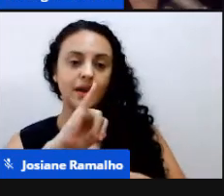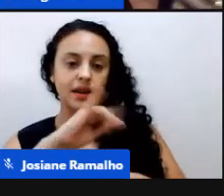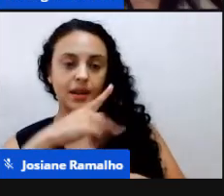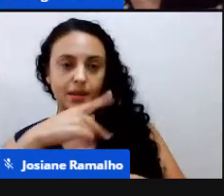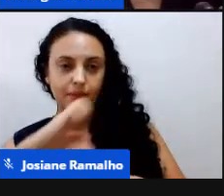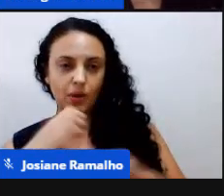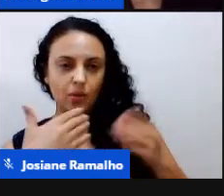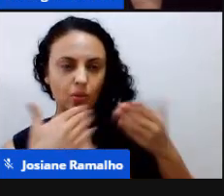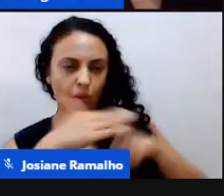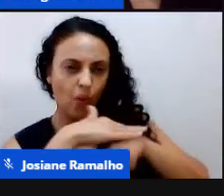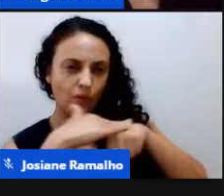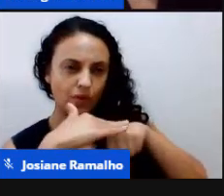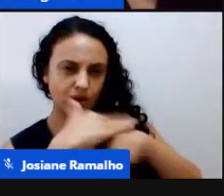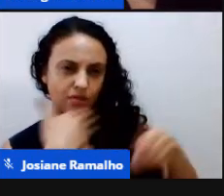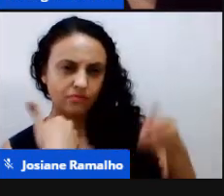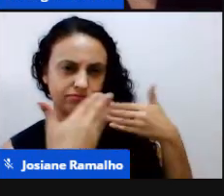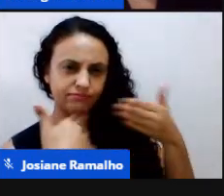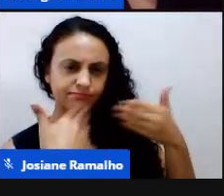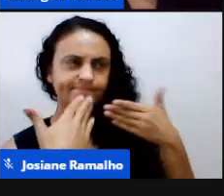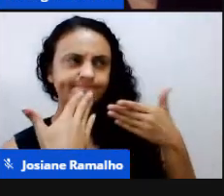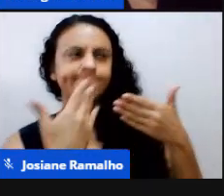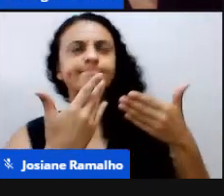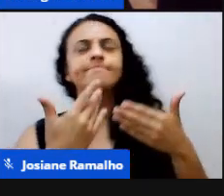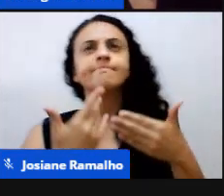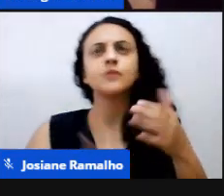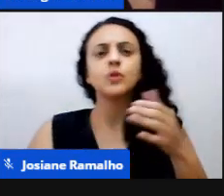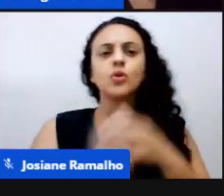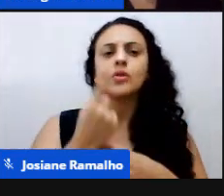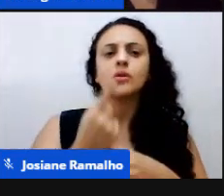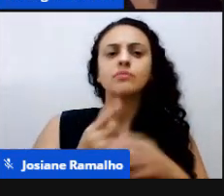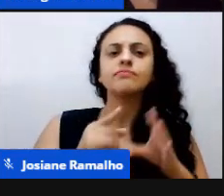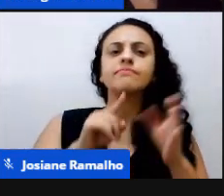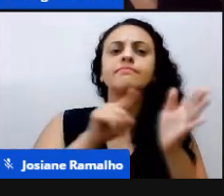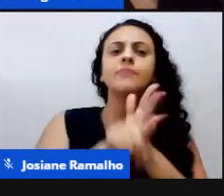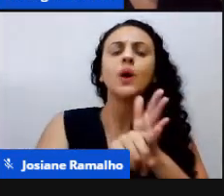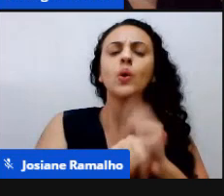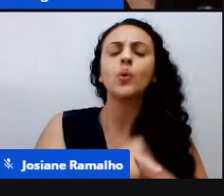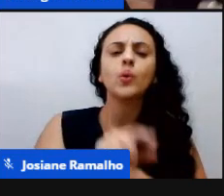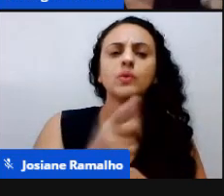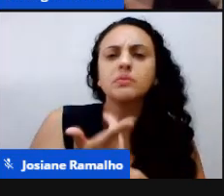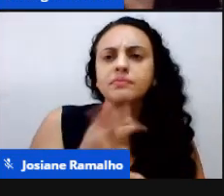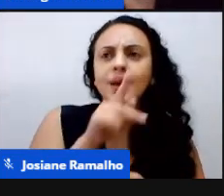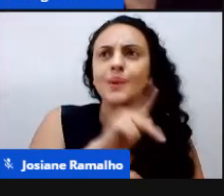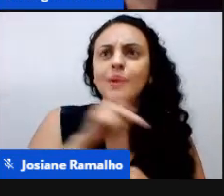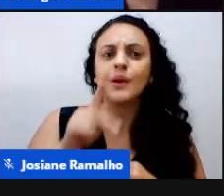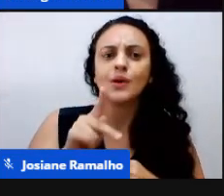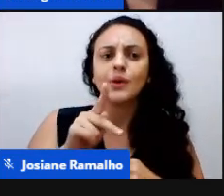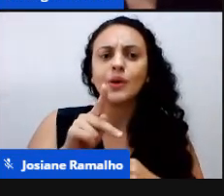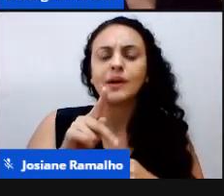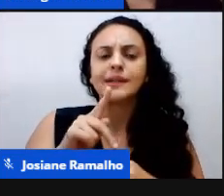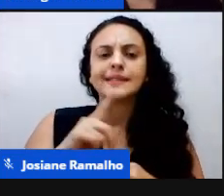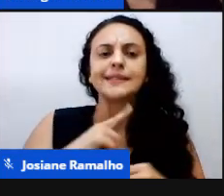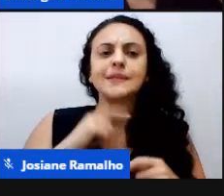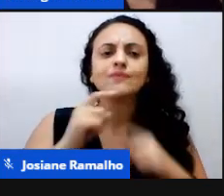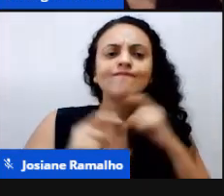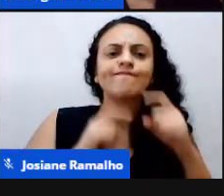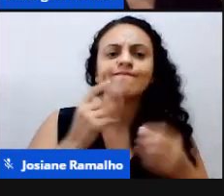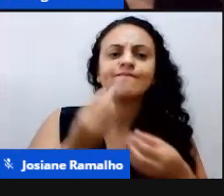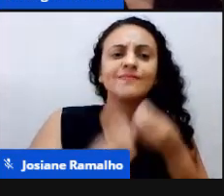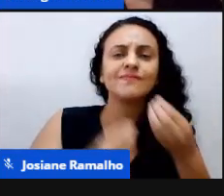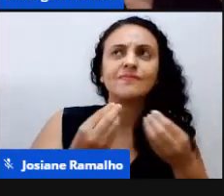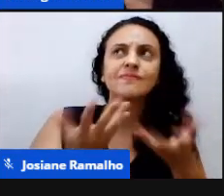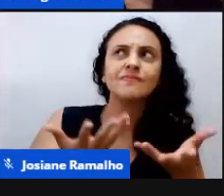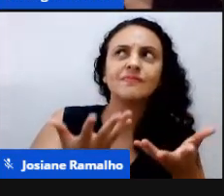que tem afetado esse professor? Muitos deles estavam falando assim: a gente precisa de alguma coisa que contribua ao nosso trabalho